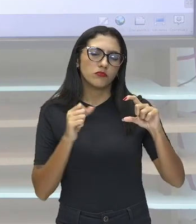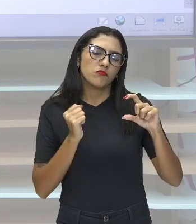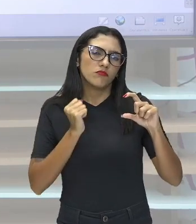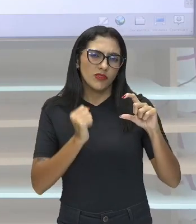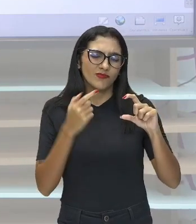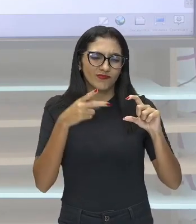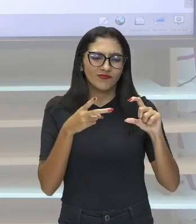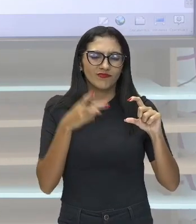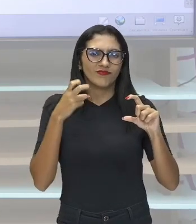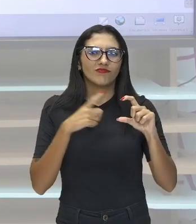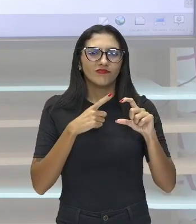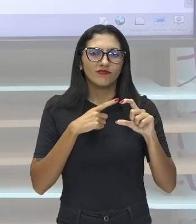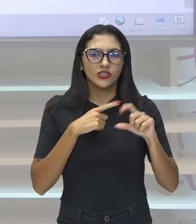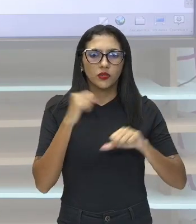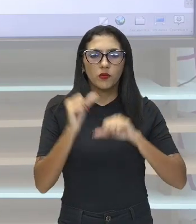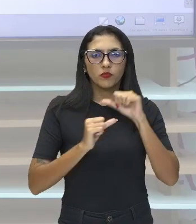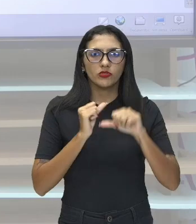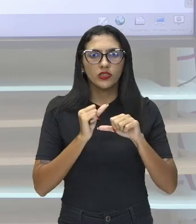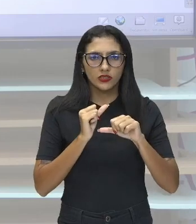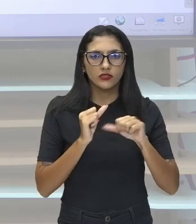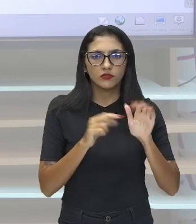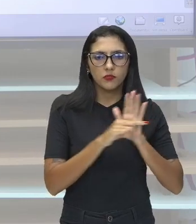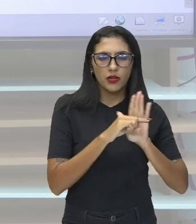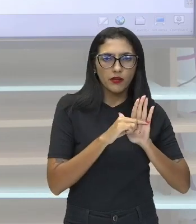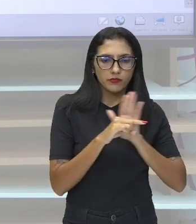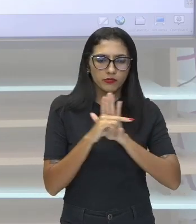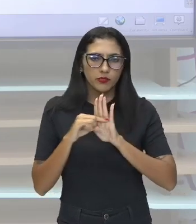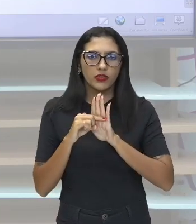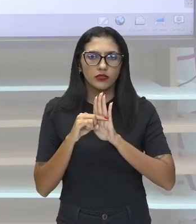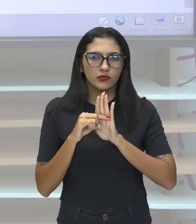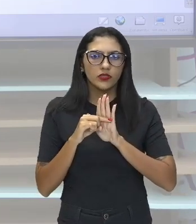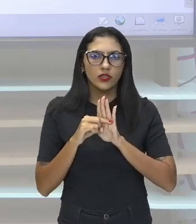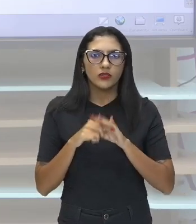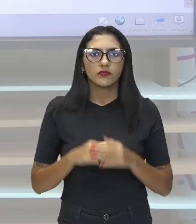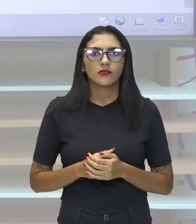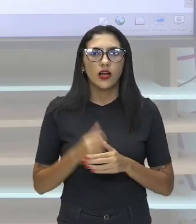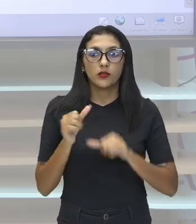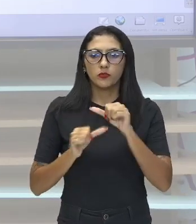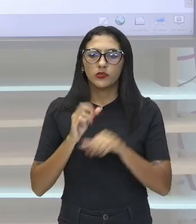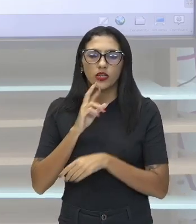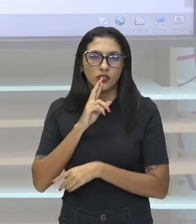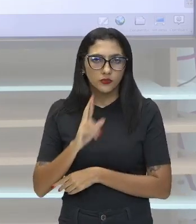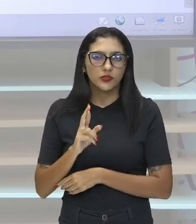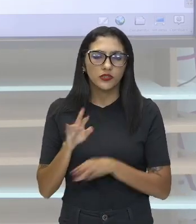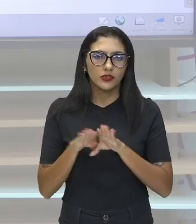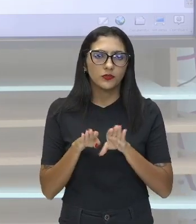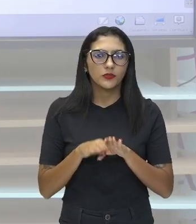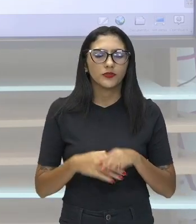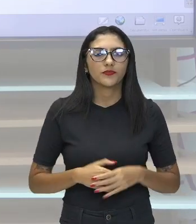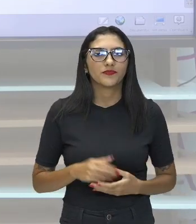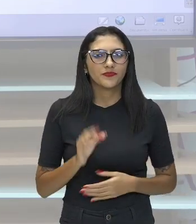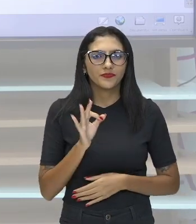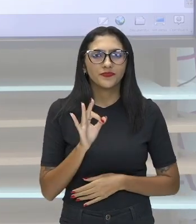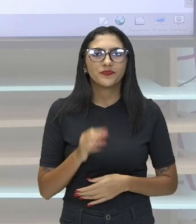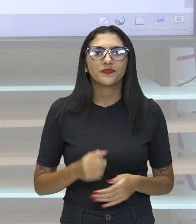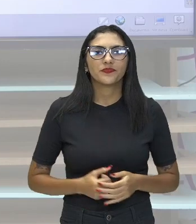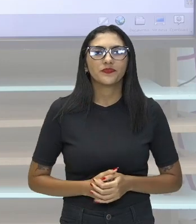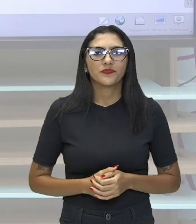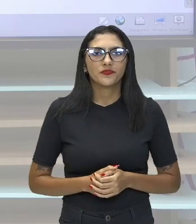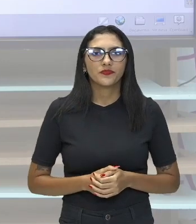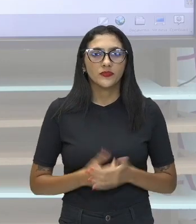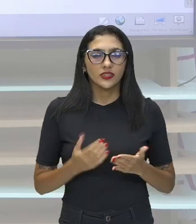A regra é que nós façamos primeiro diagonal principal menos diagonal secundária, tá? Então